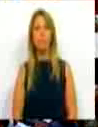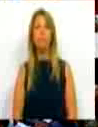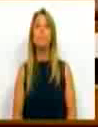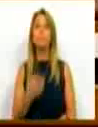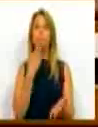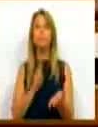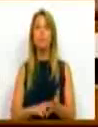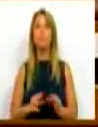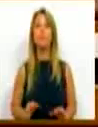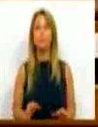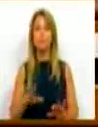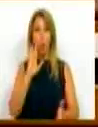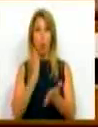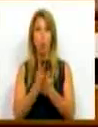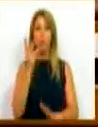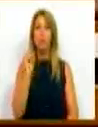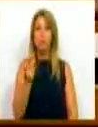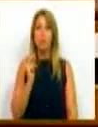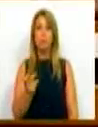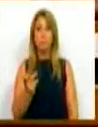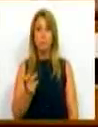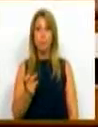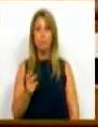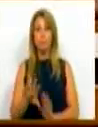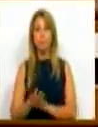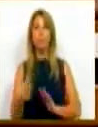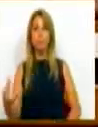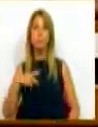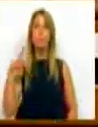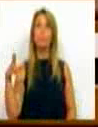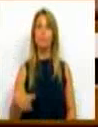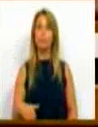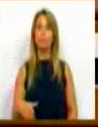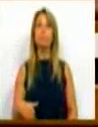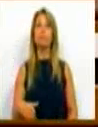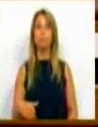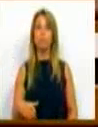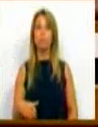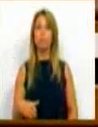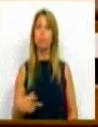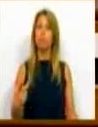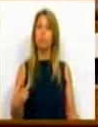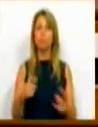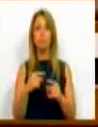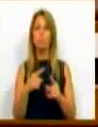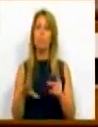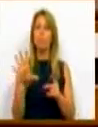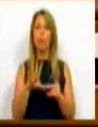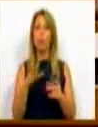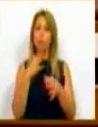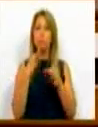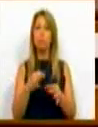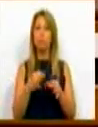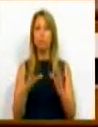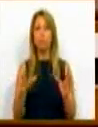Na verdade, e nos últimos anos, a direita portuguesa reconfigurou-se e